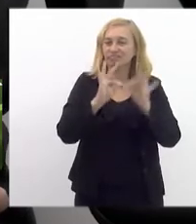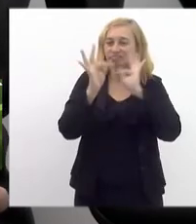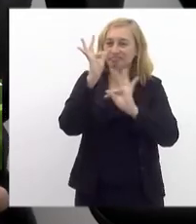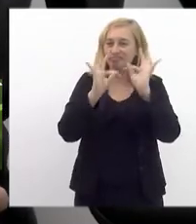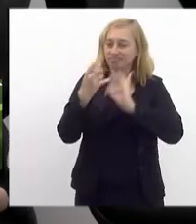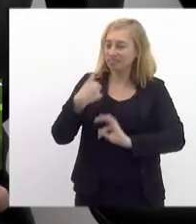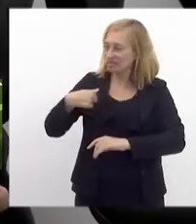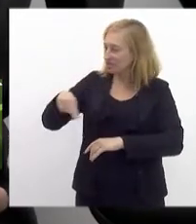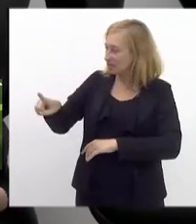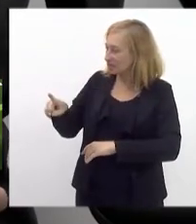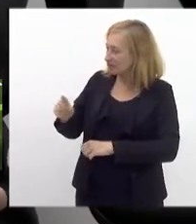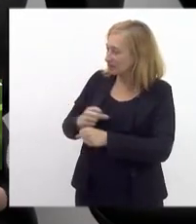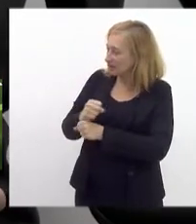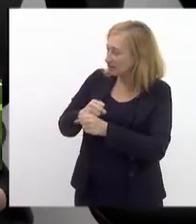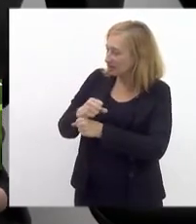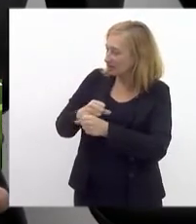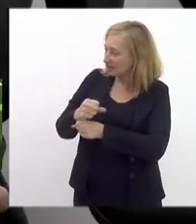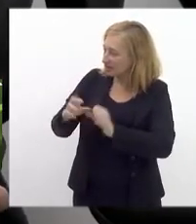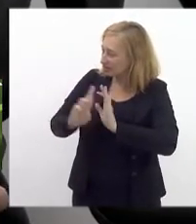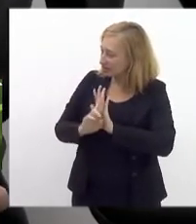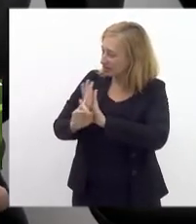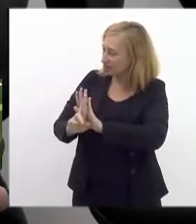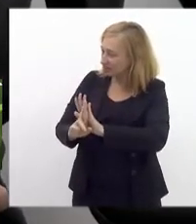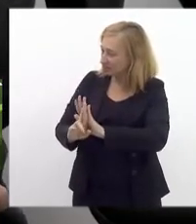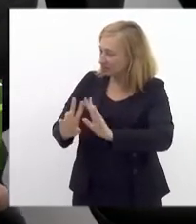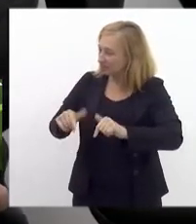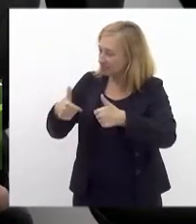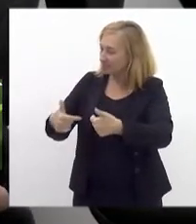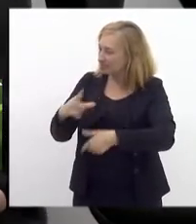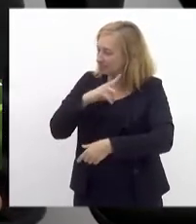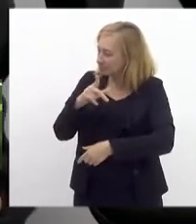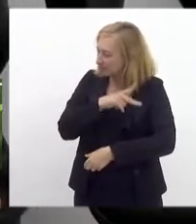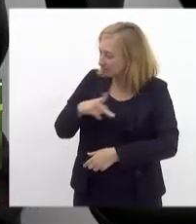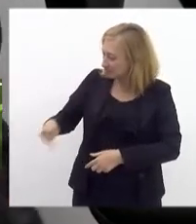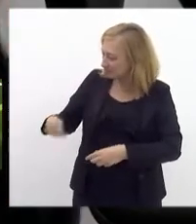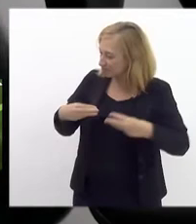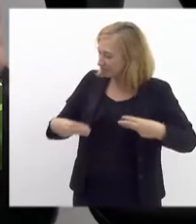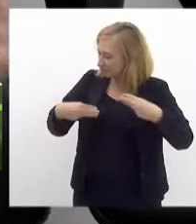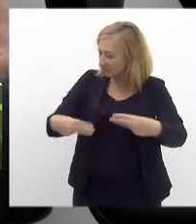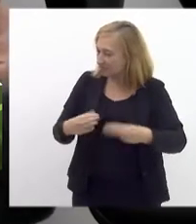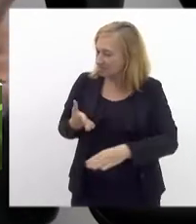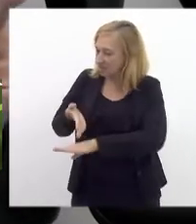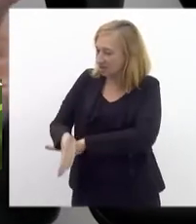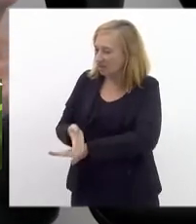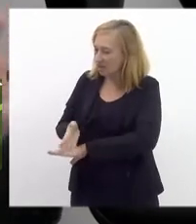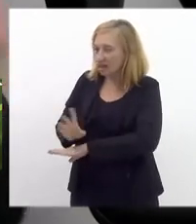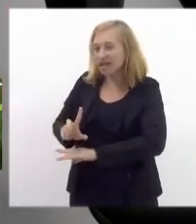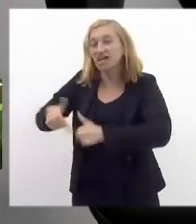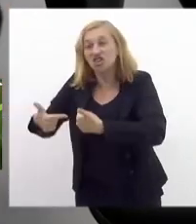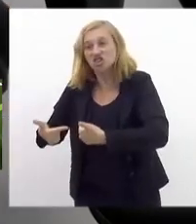alguns anos dele representando a SPPC, ele funcionava quando tinha presidente e ministro que chegava lá e botava o